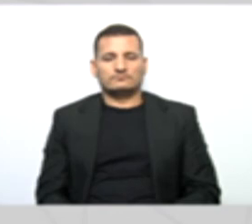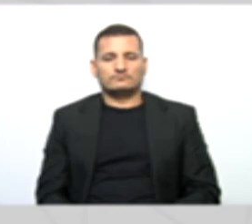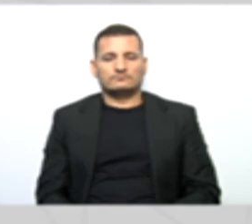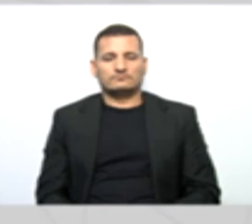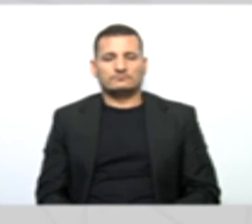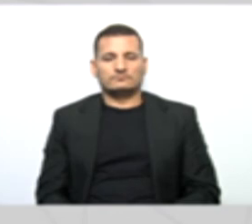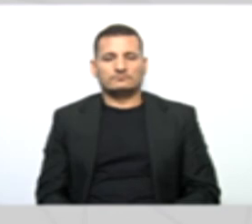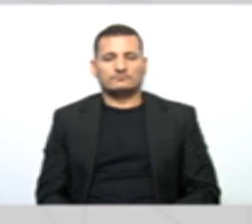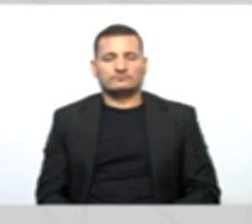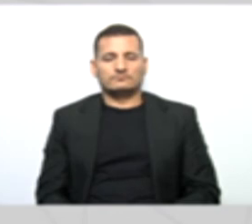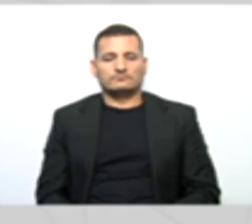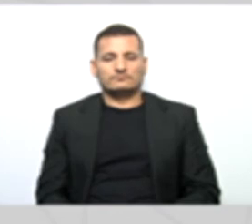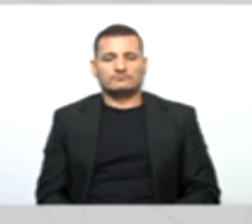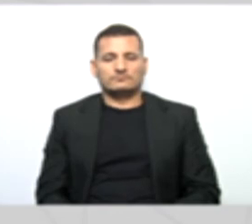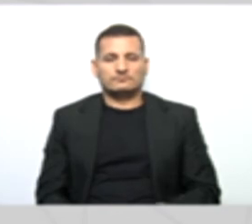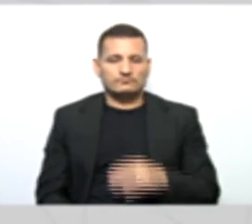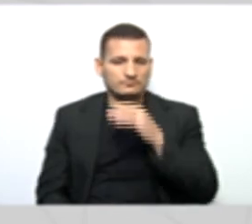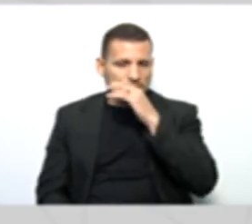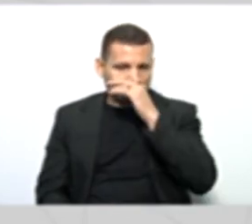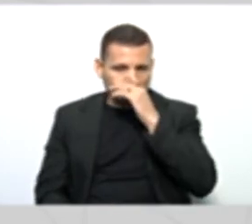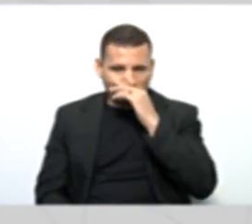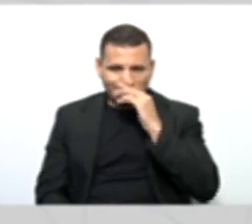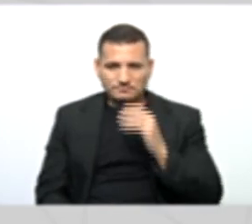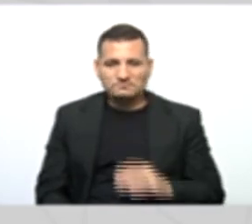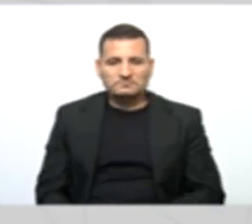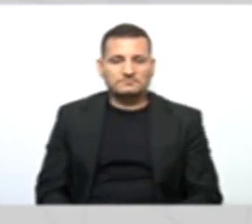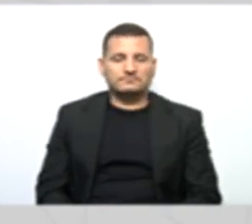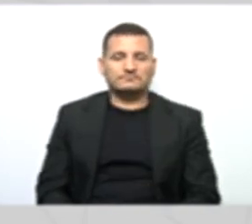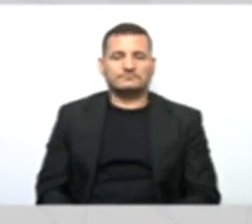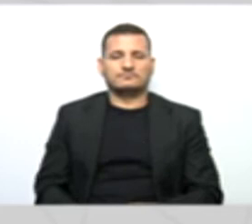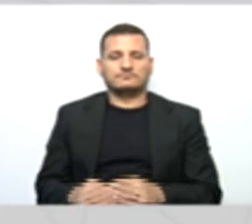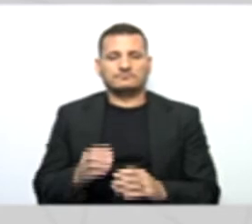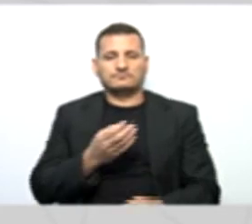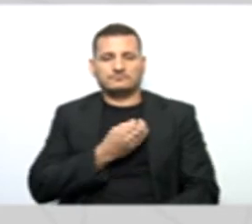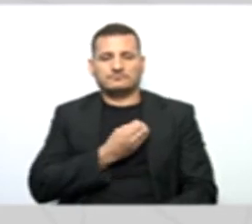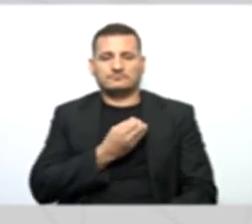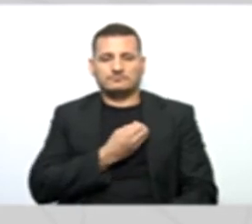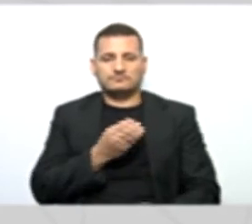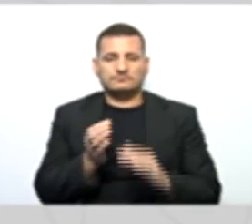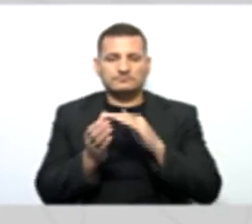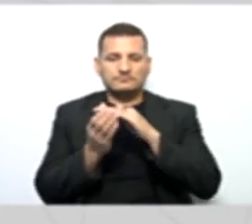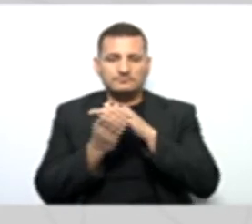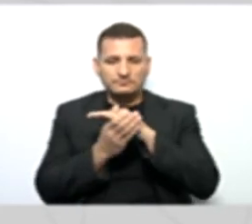selfcor, vírgula. O tamanho é